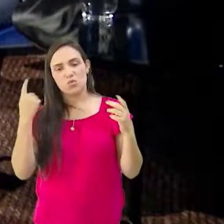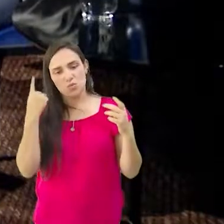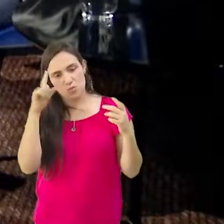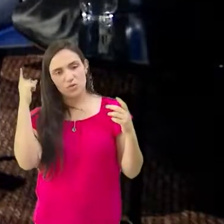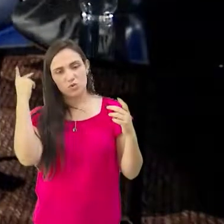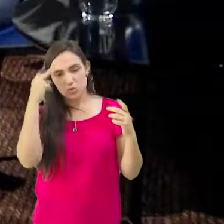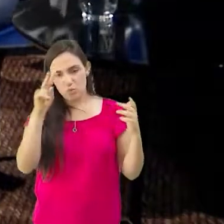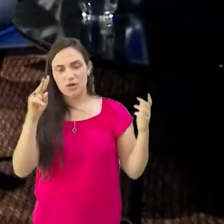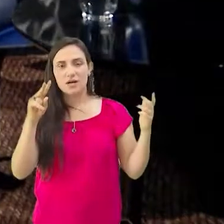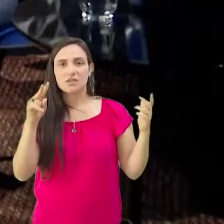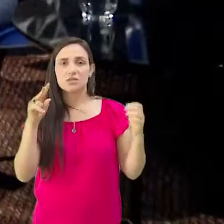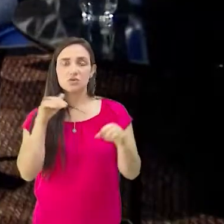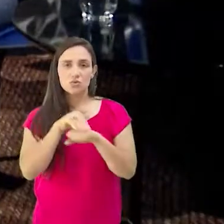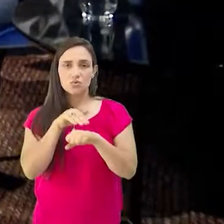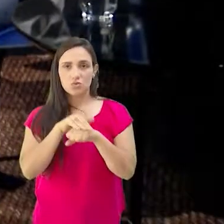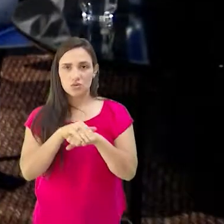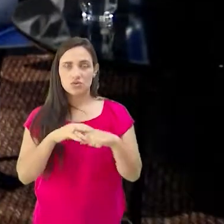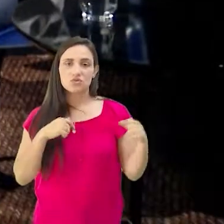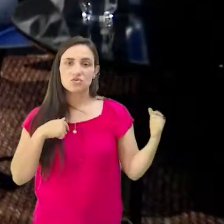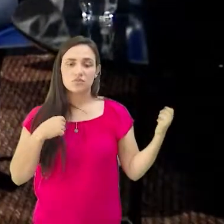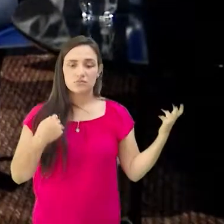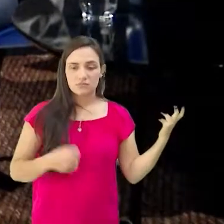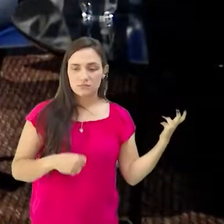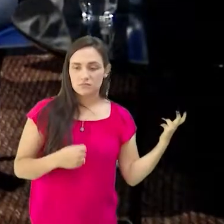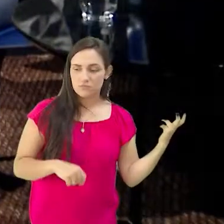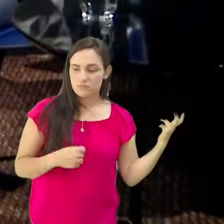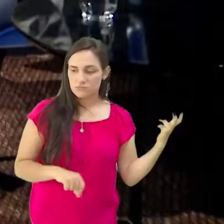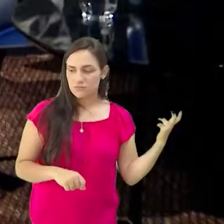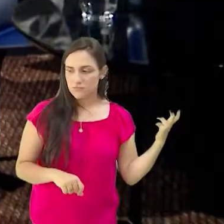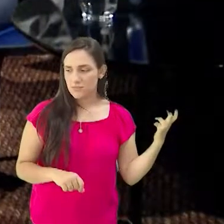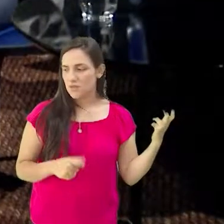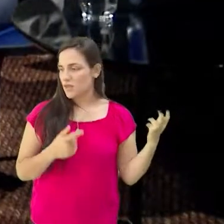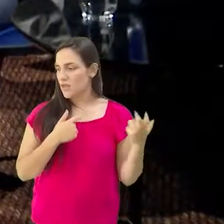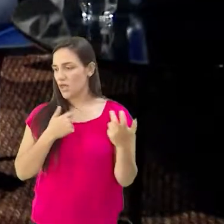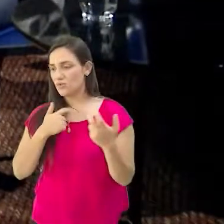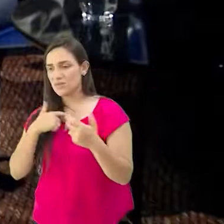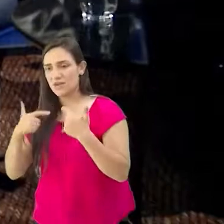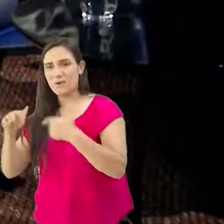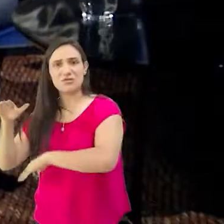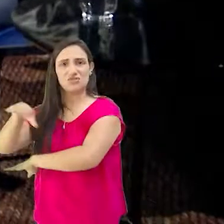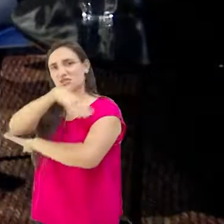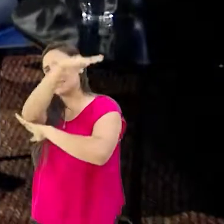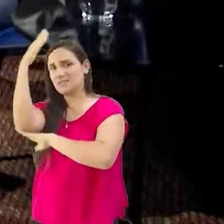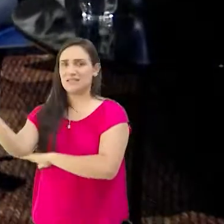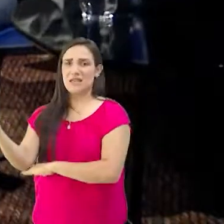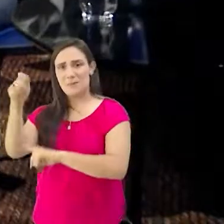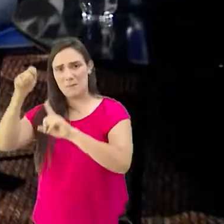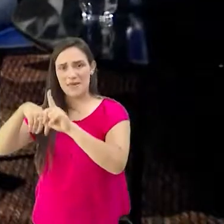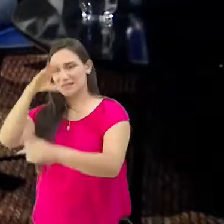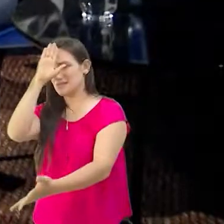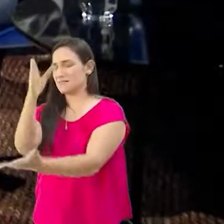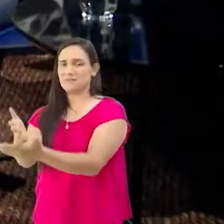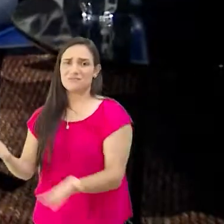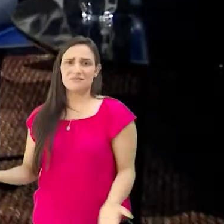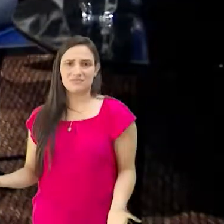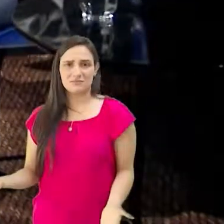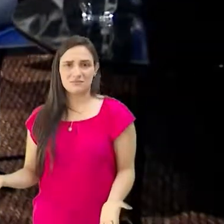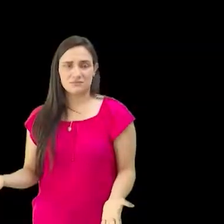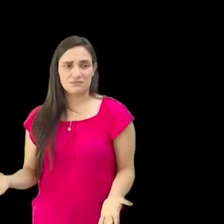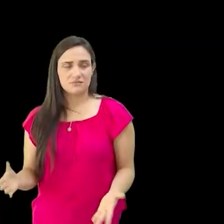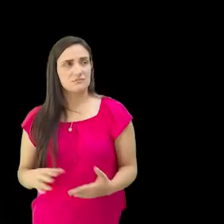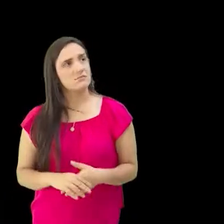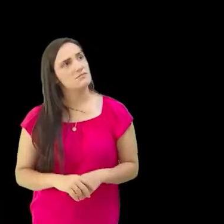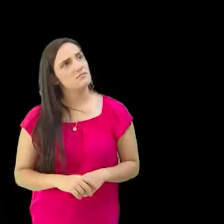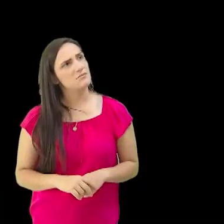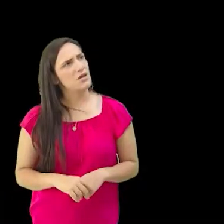noites? Exatamente. Caramba. Aí chamei a dona Márcia e falei, olha, eu acho que eu vou voltar a tocar. Dona Márcia é digníssima do Gilson. Aí ela falou assim, cara,